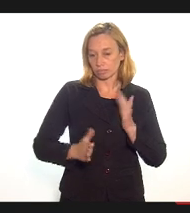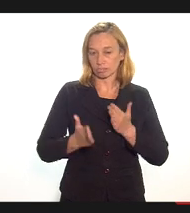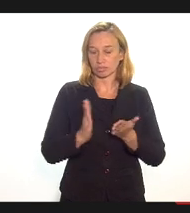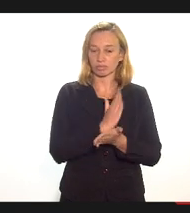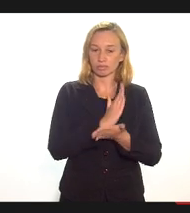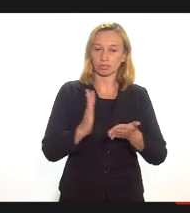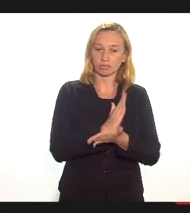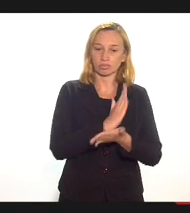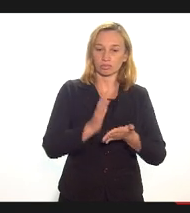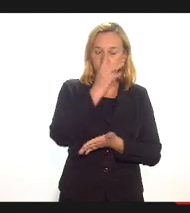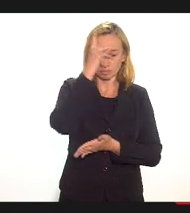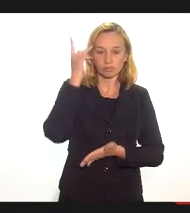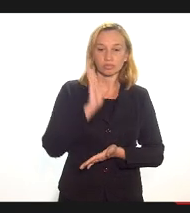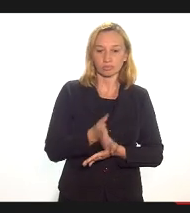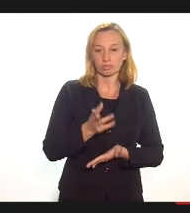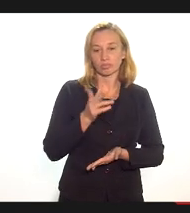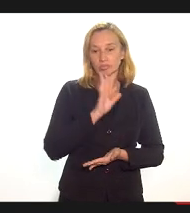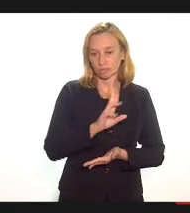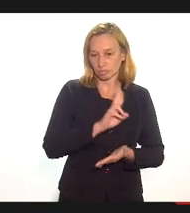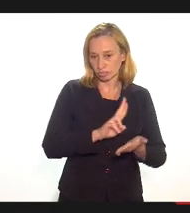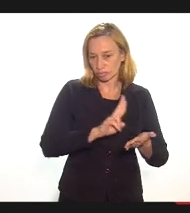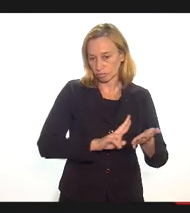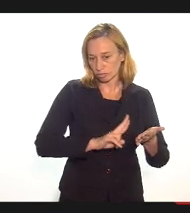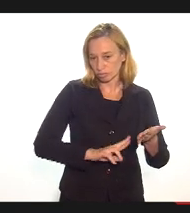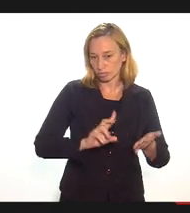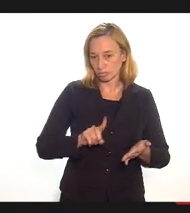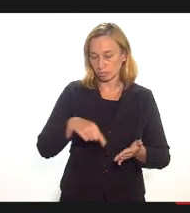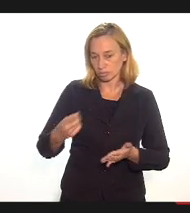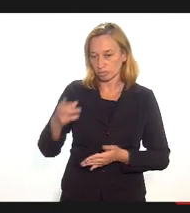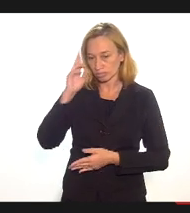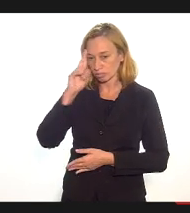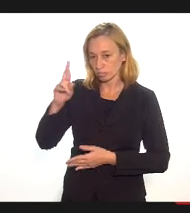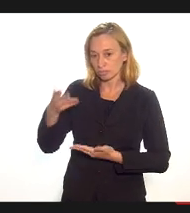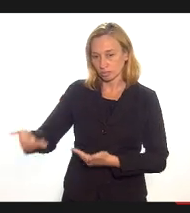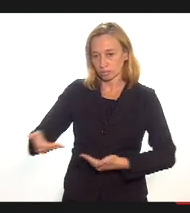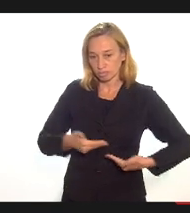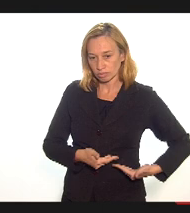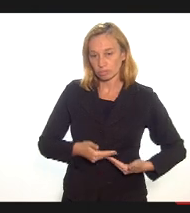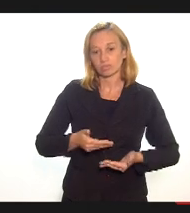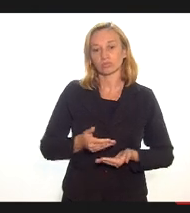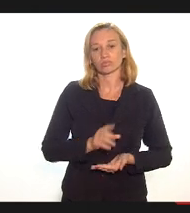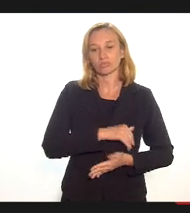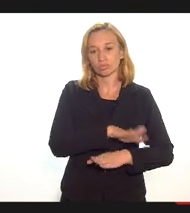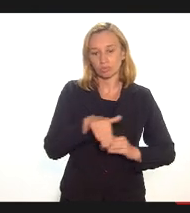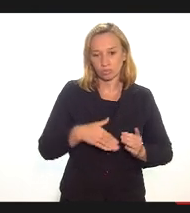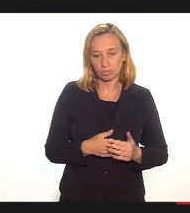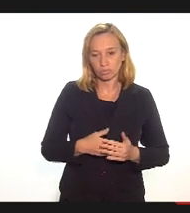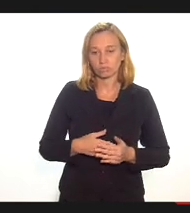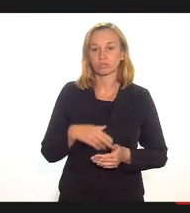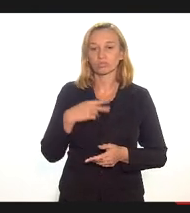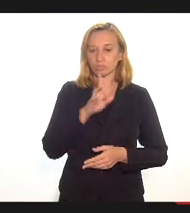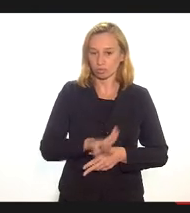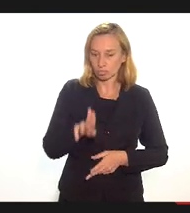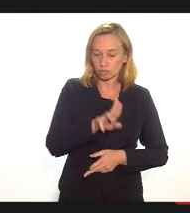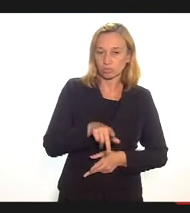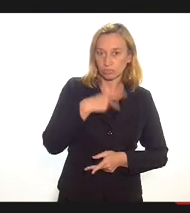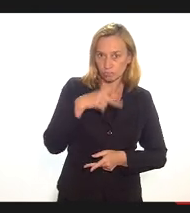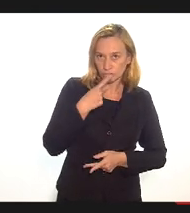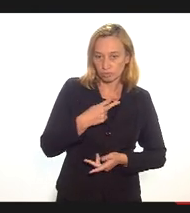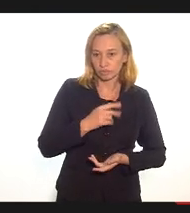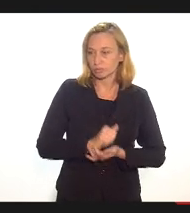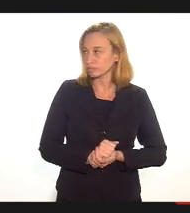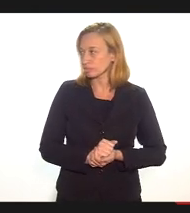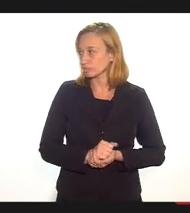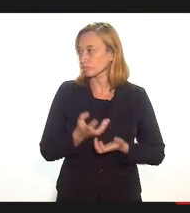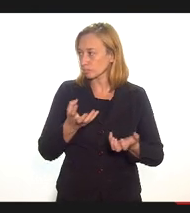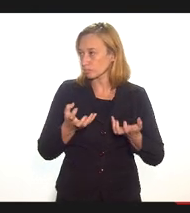se inscreveram, outras, as autoridades foram convidadas, todas vão fazer uso da palavra.